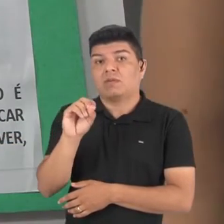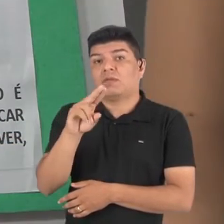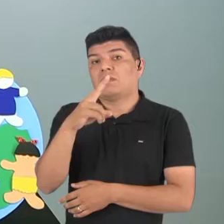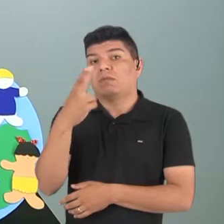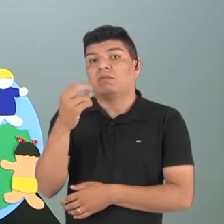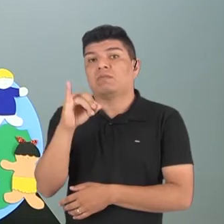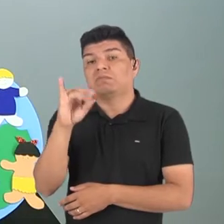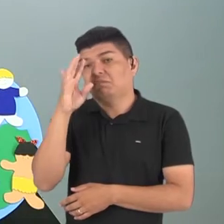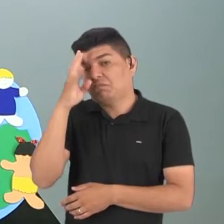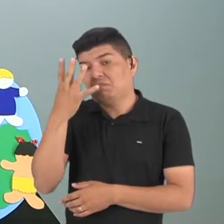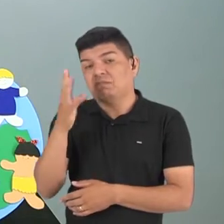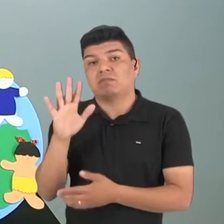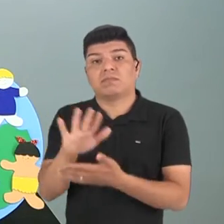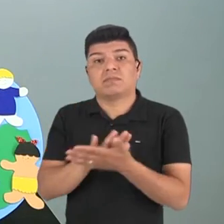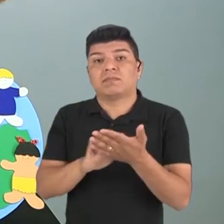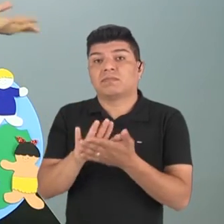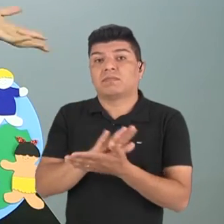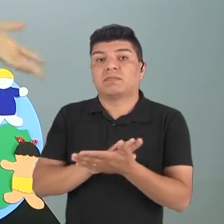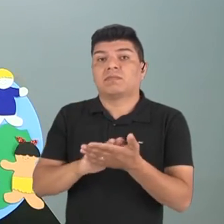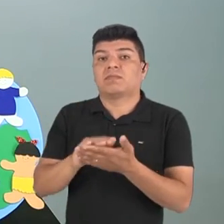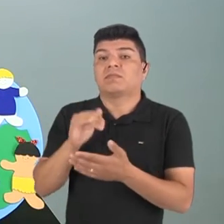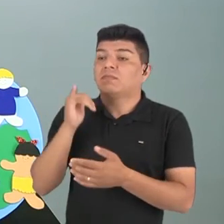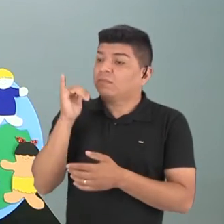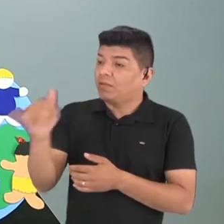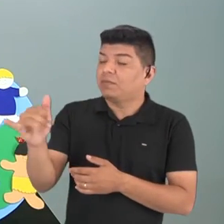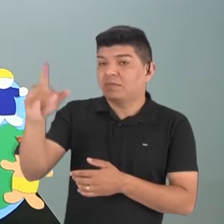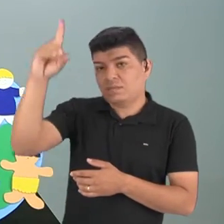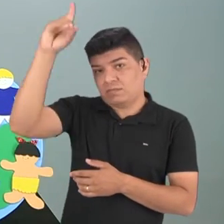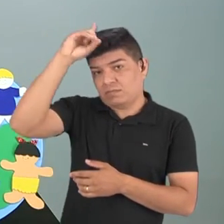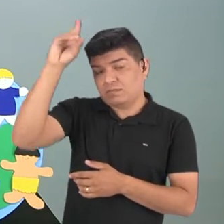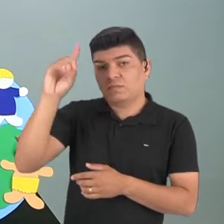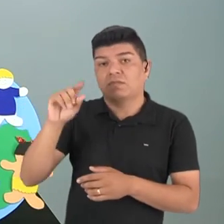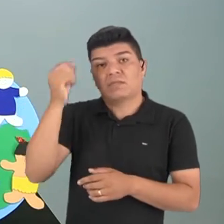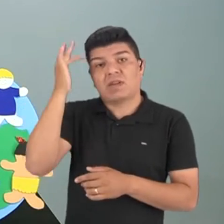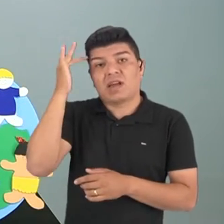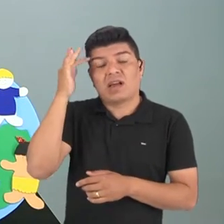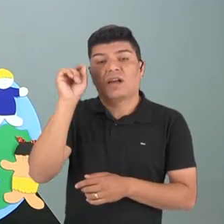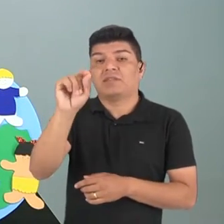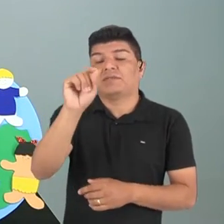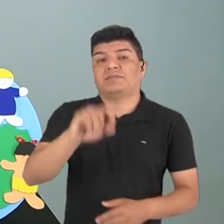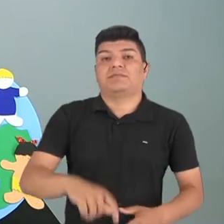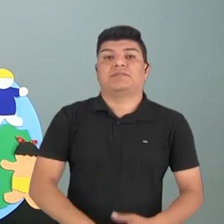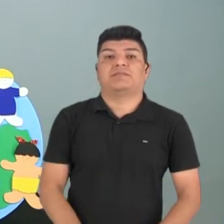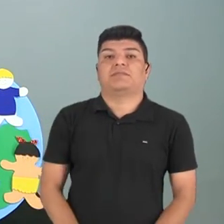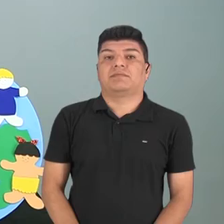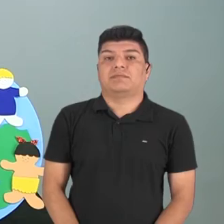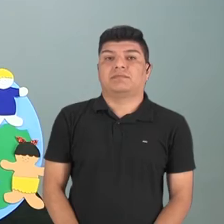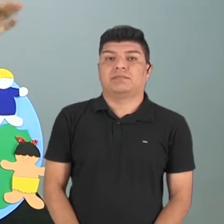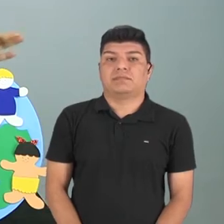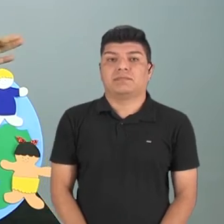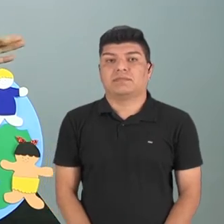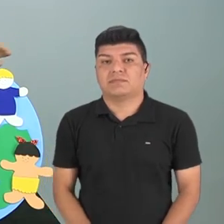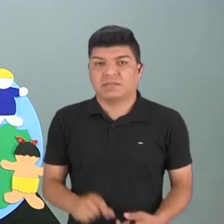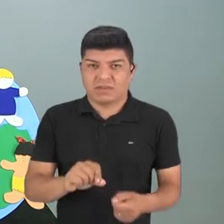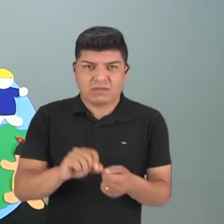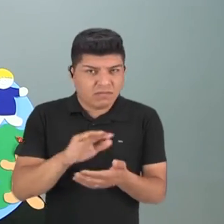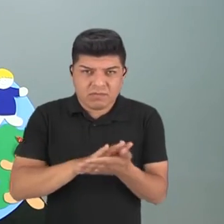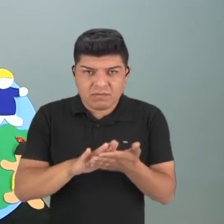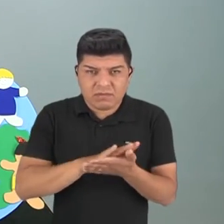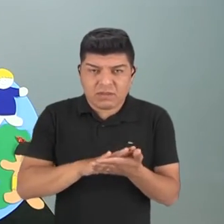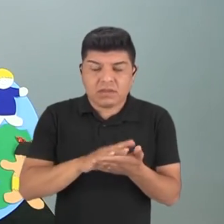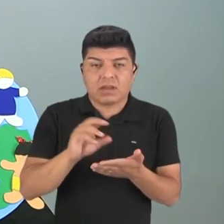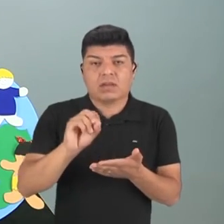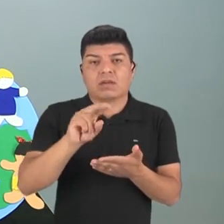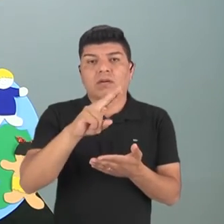se resolver, comunicar um adulto. O que você acha? Nós devemos não fazer nada ou